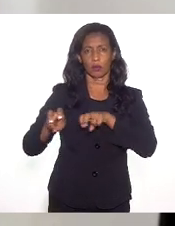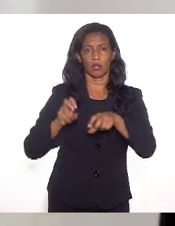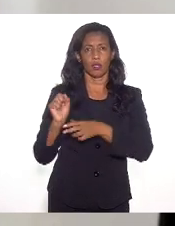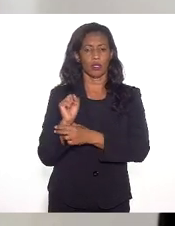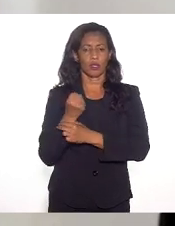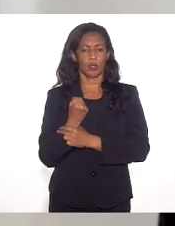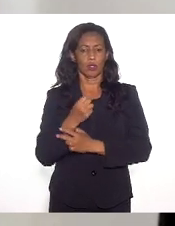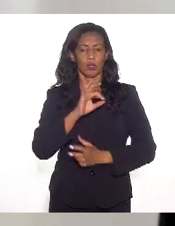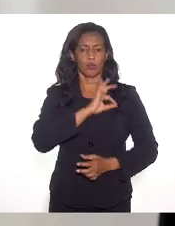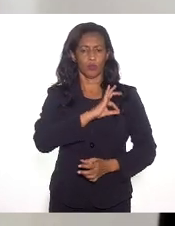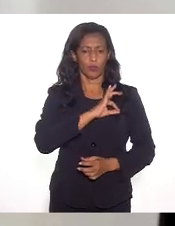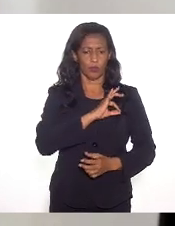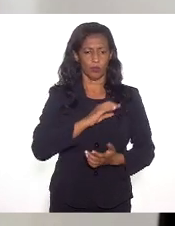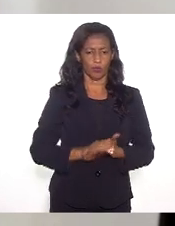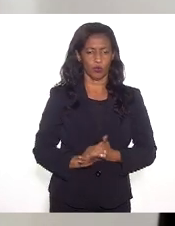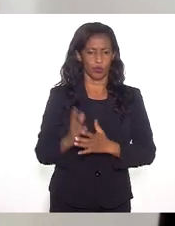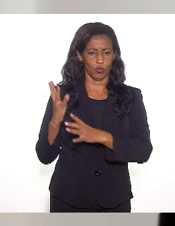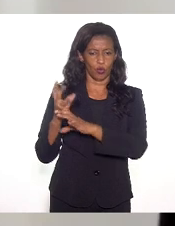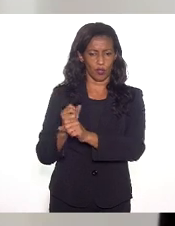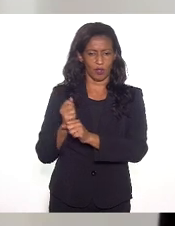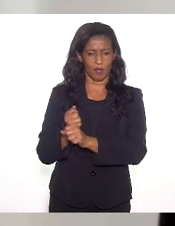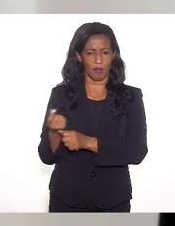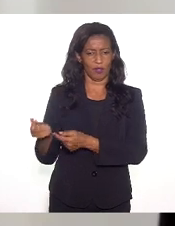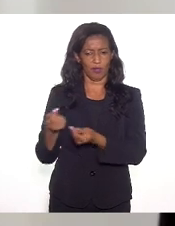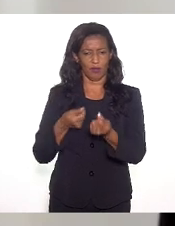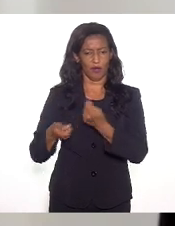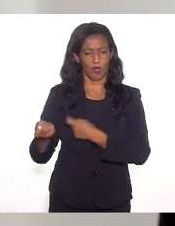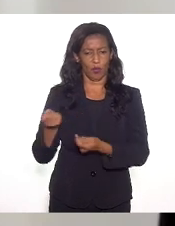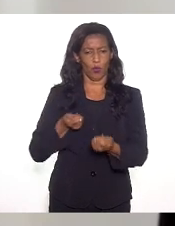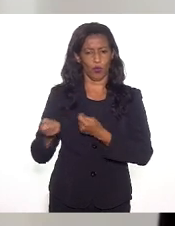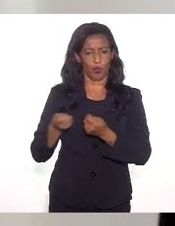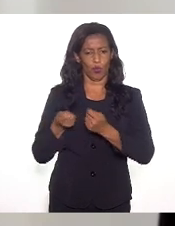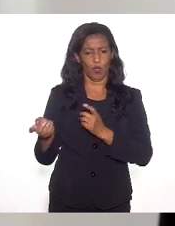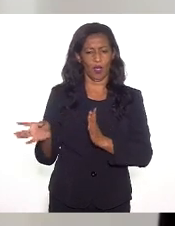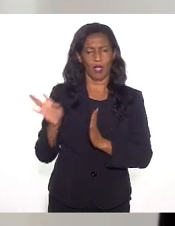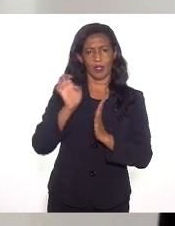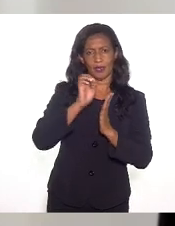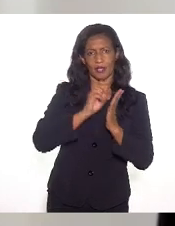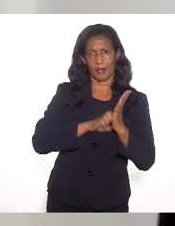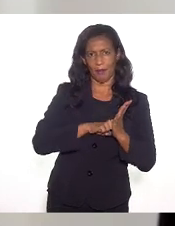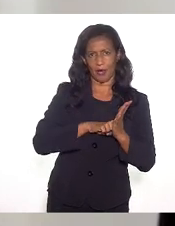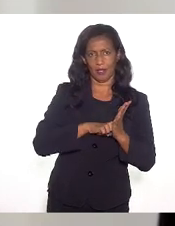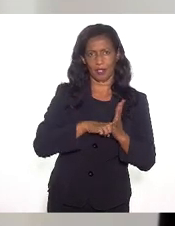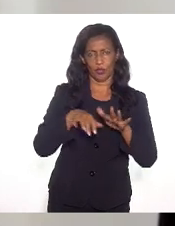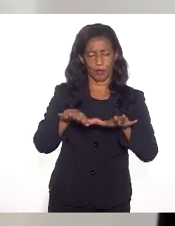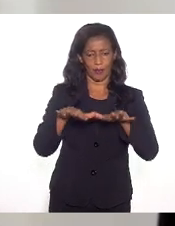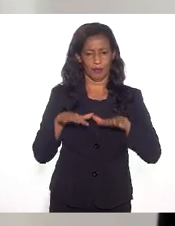Aplicação de Polícia, de Orçamento, Finanças, Fiscalização Financeira e Controle, as emendas de plenário.